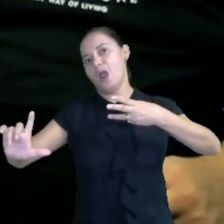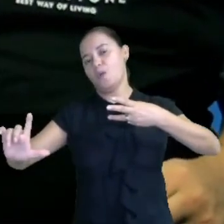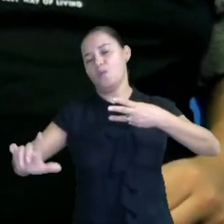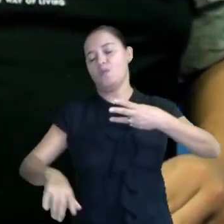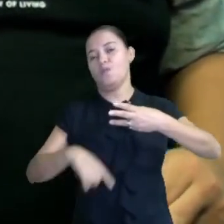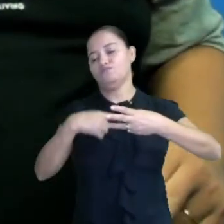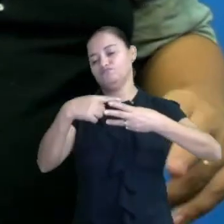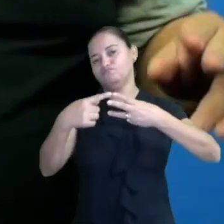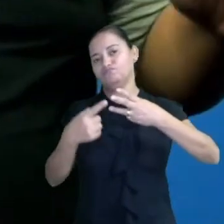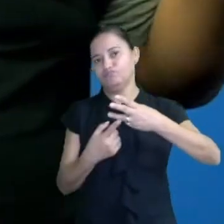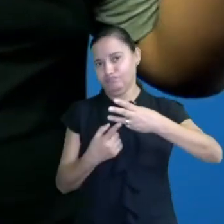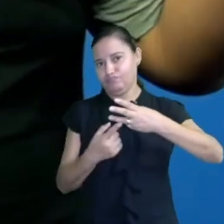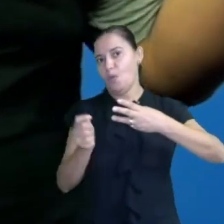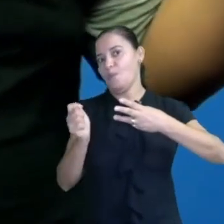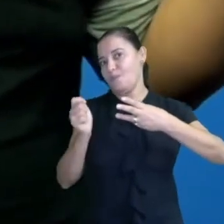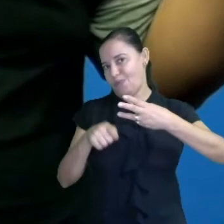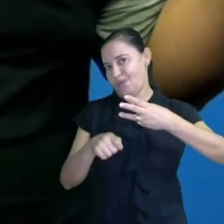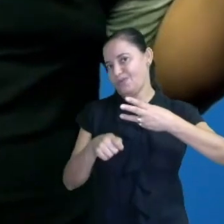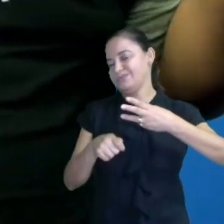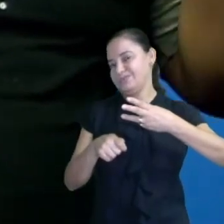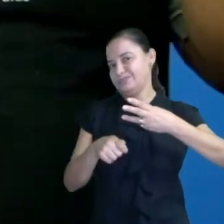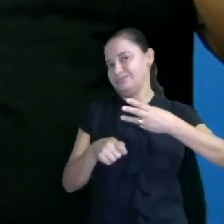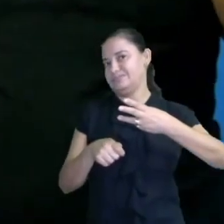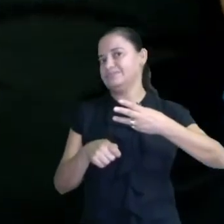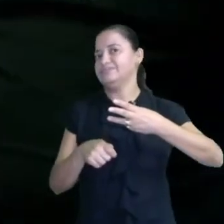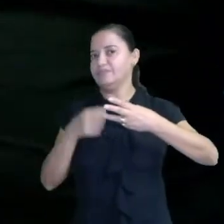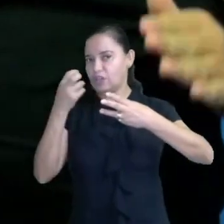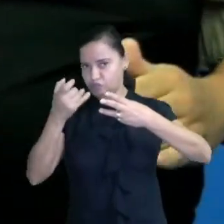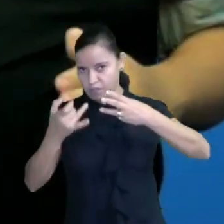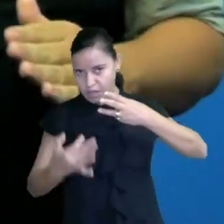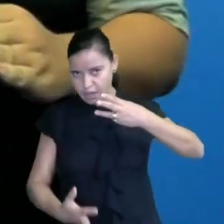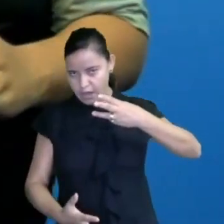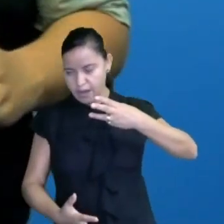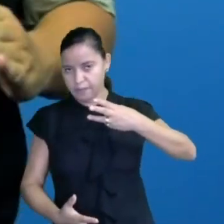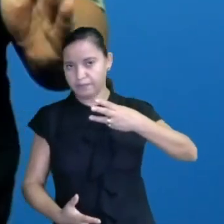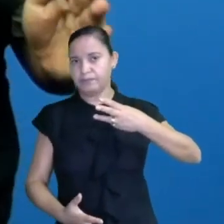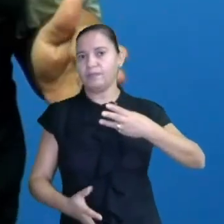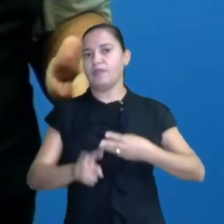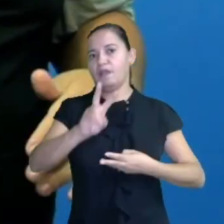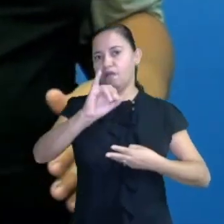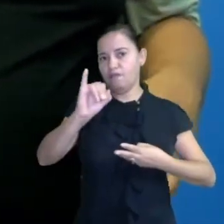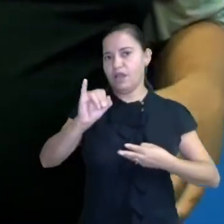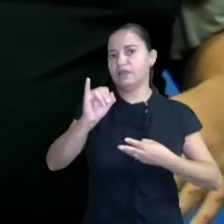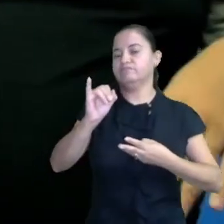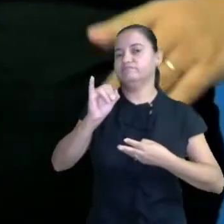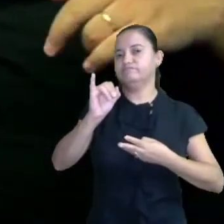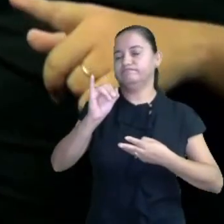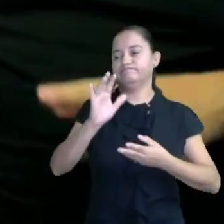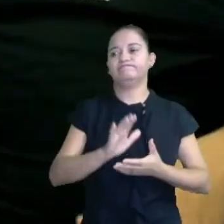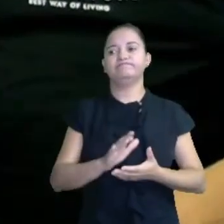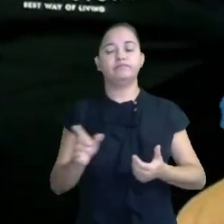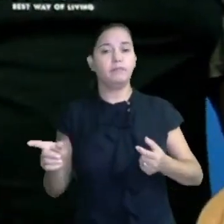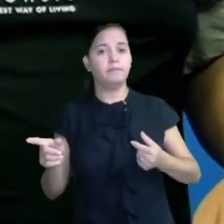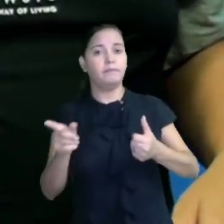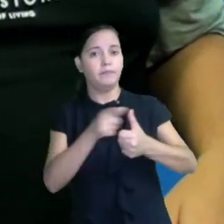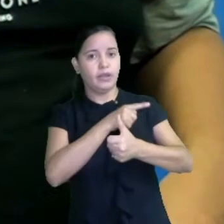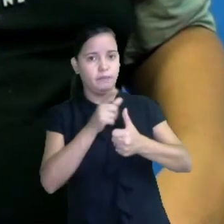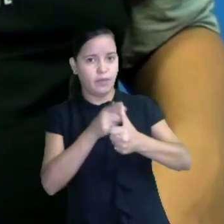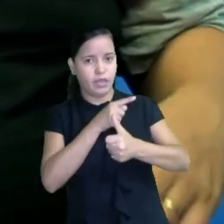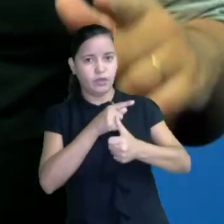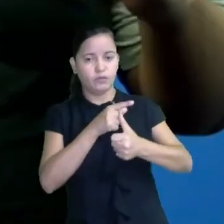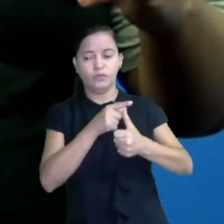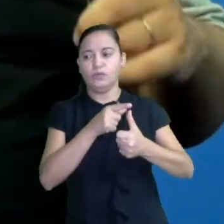Nós vamos trabalhar assim como a gente trabalhou o prefixo. A gente vai dividir em partes. Primeiramente, vamos